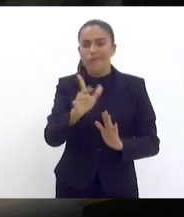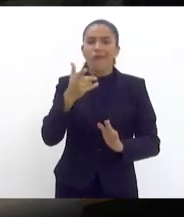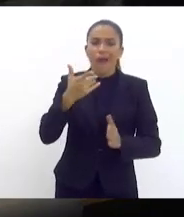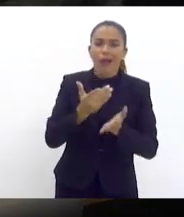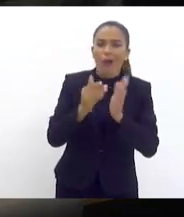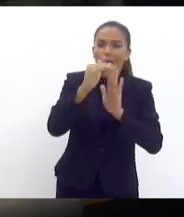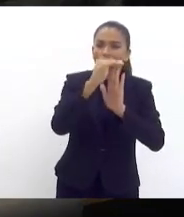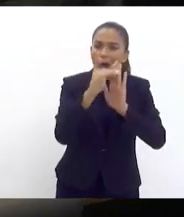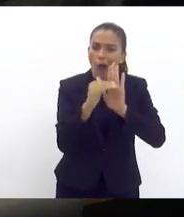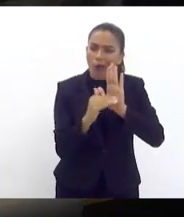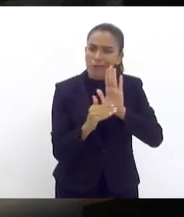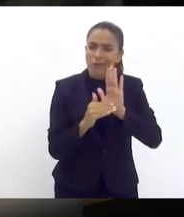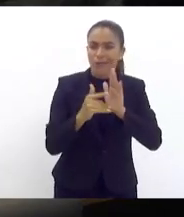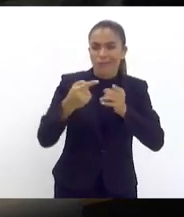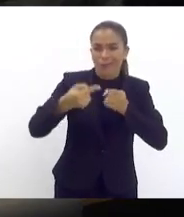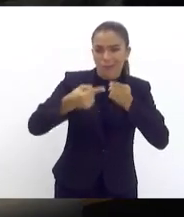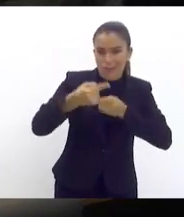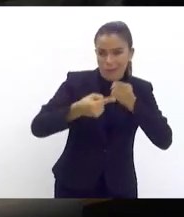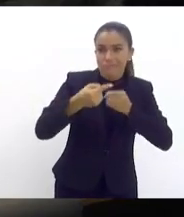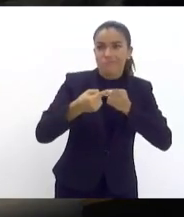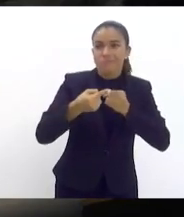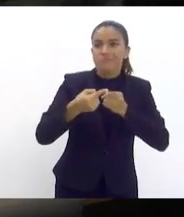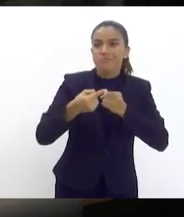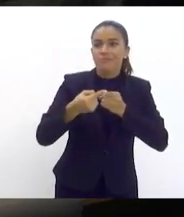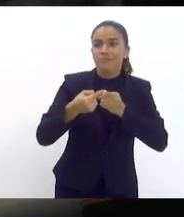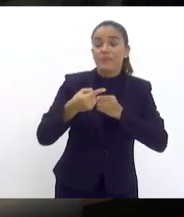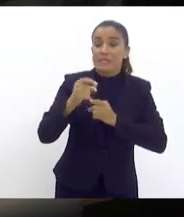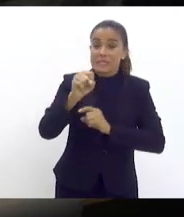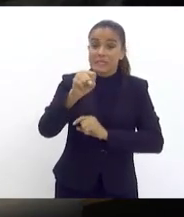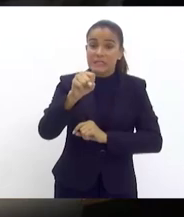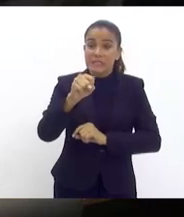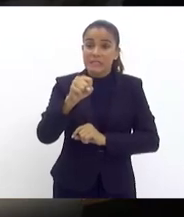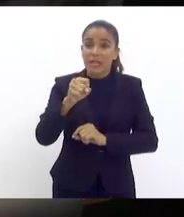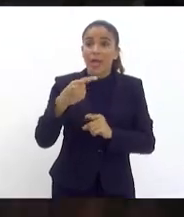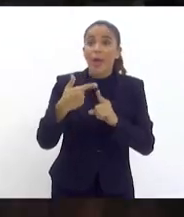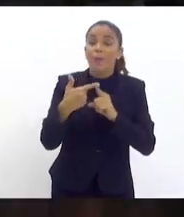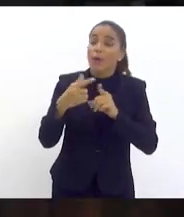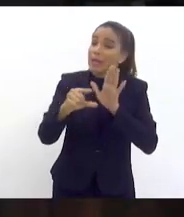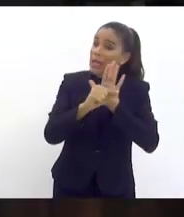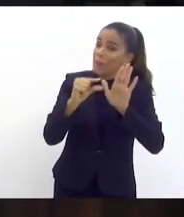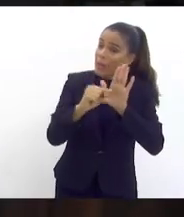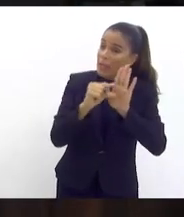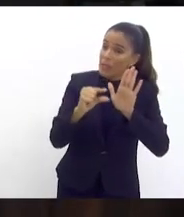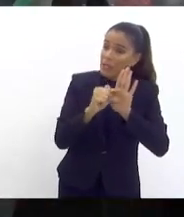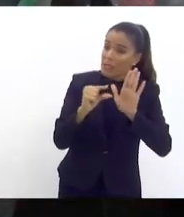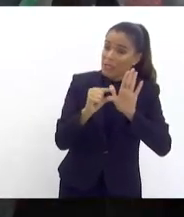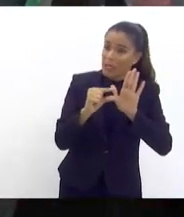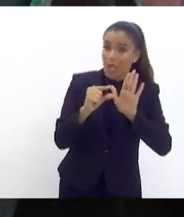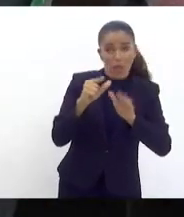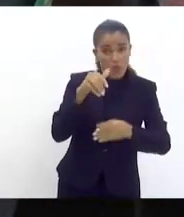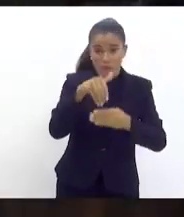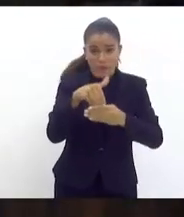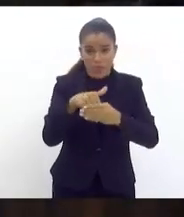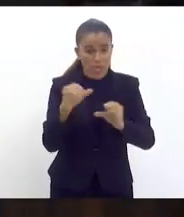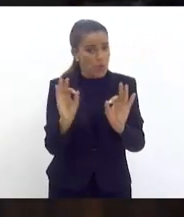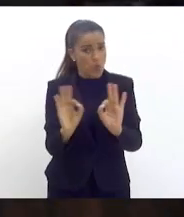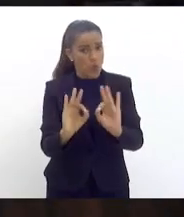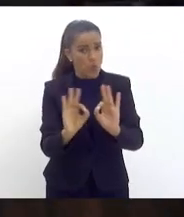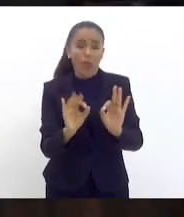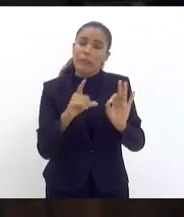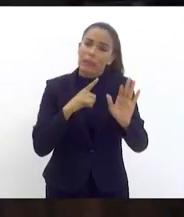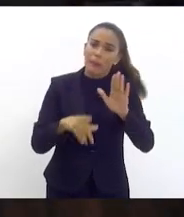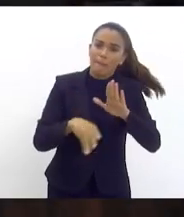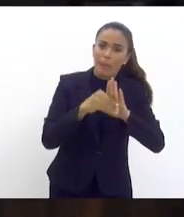aí se for o caso, já entro no mérito da discussão. Não, vai ser votado porque tem emenda, só para deixar. Ah, não vai ser votado. Não, porque tem emenda